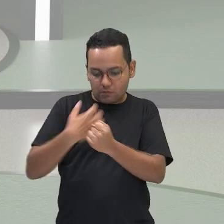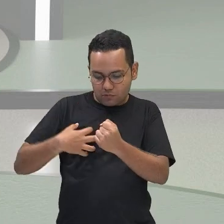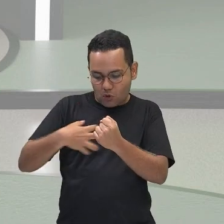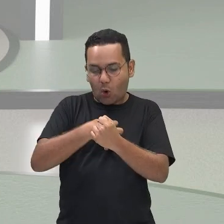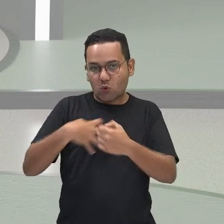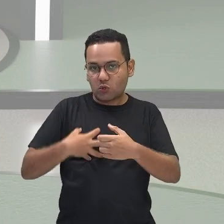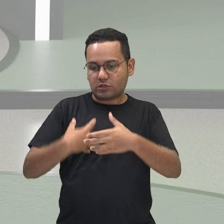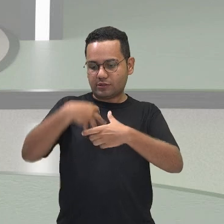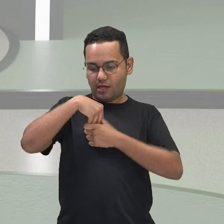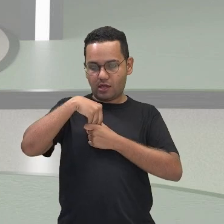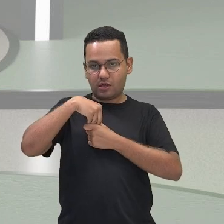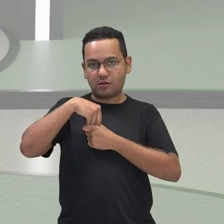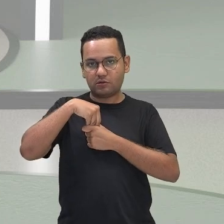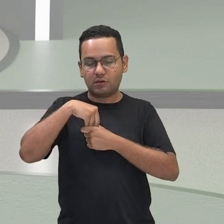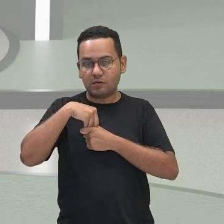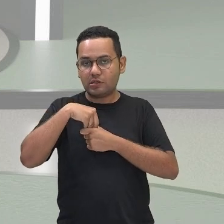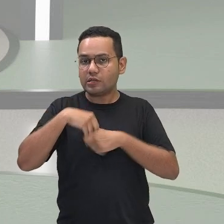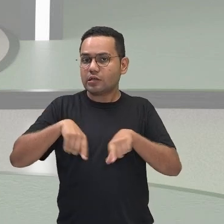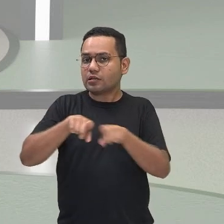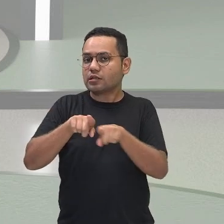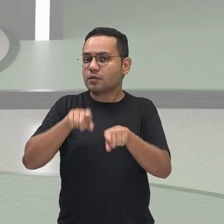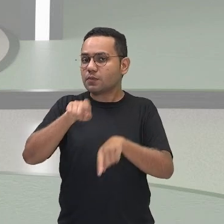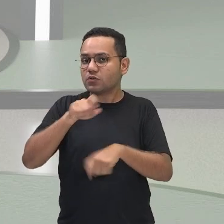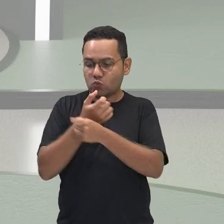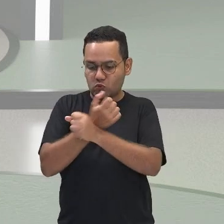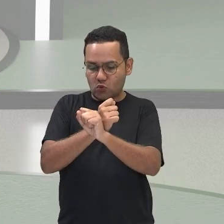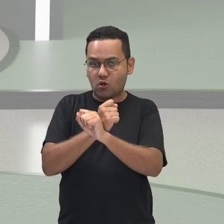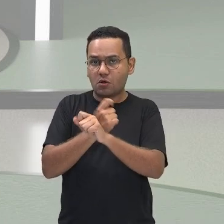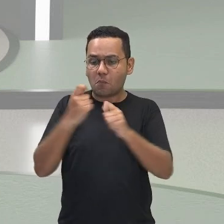sustentam o peso do nosso corpo,